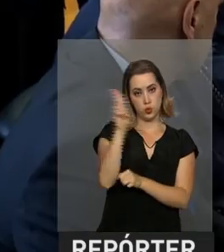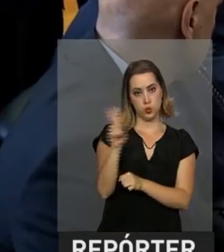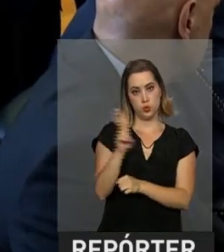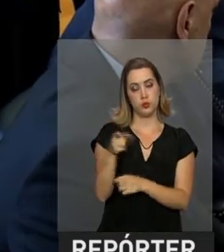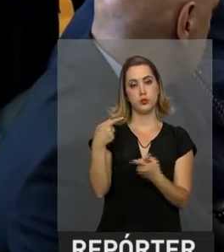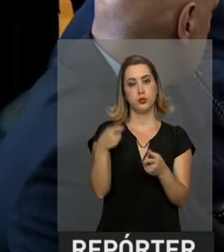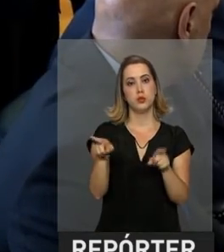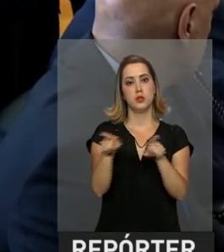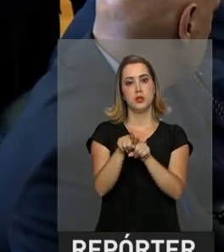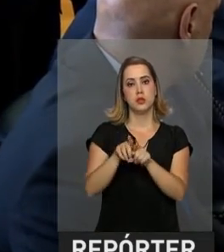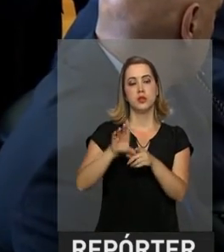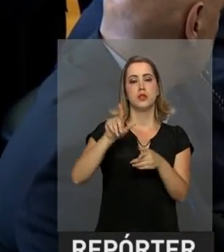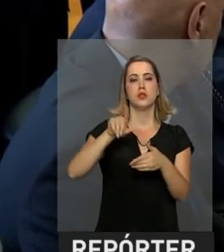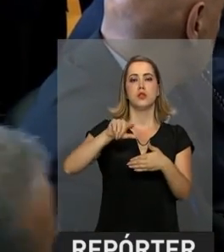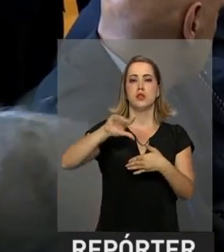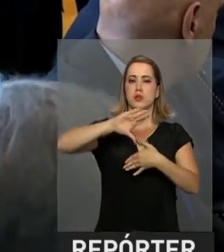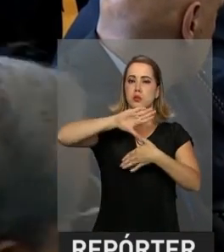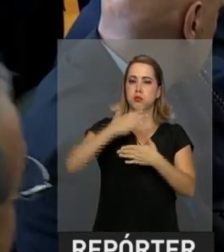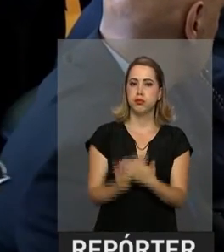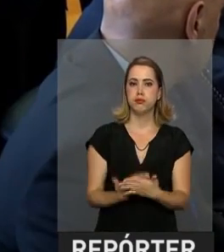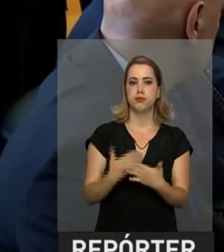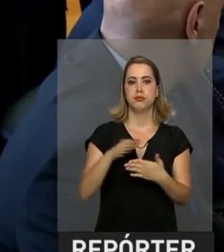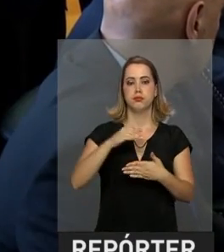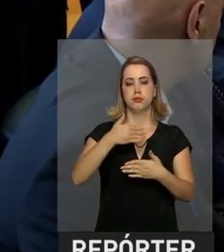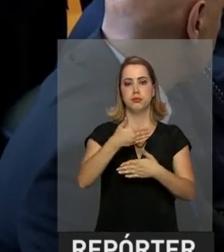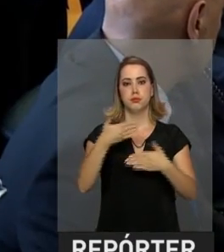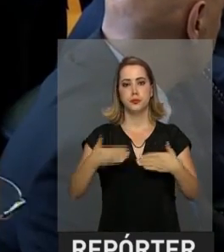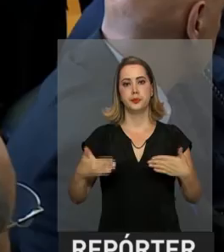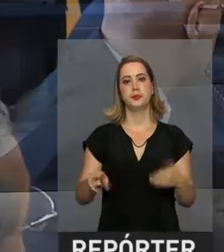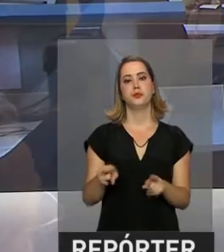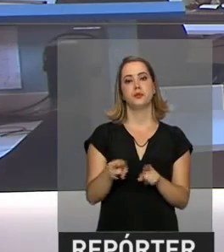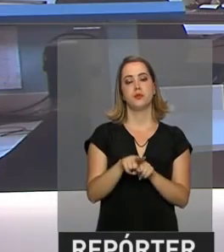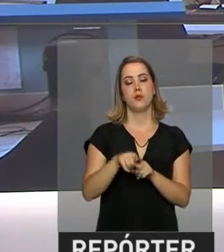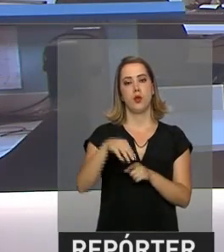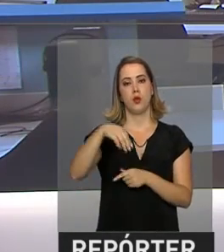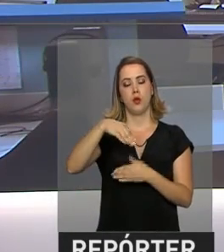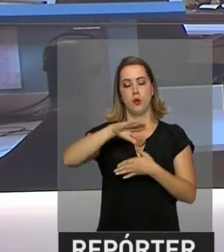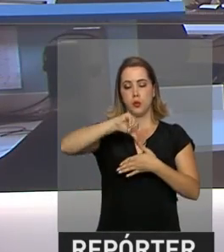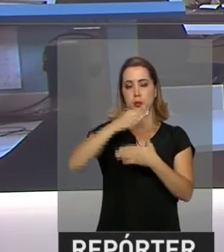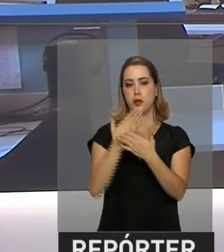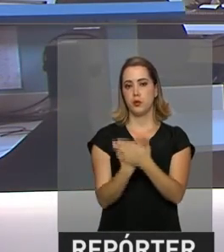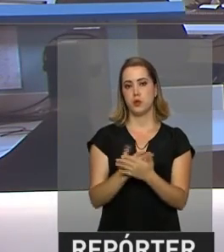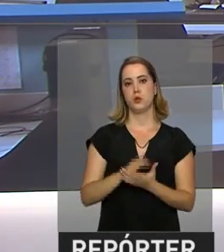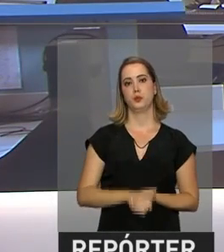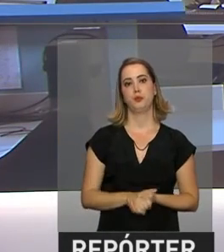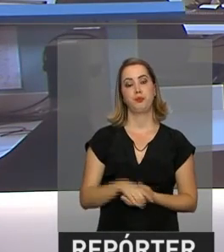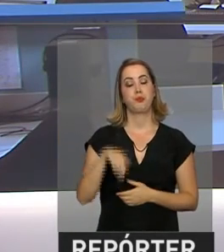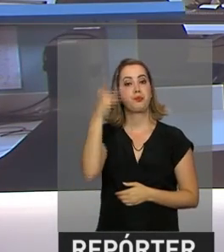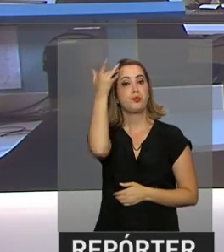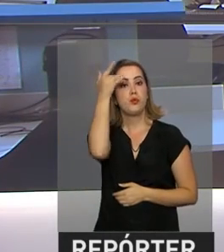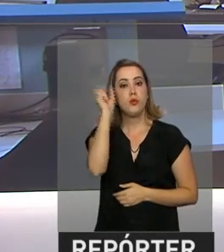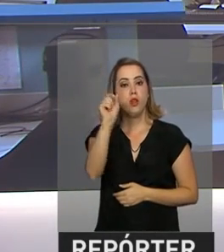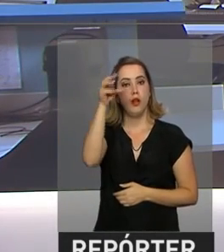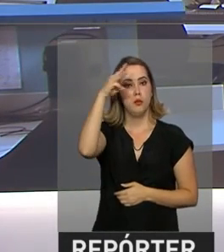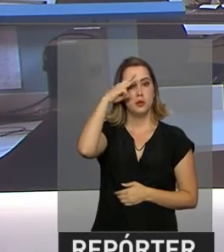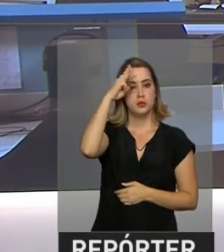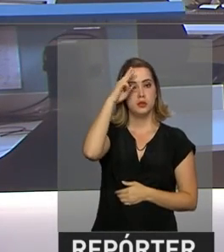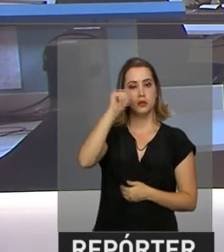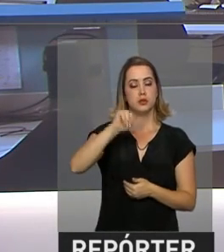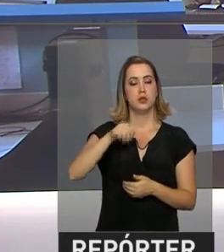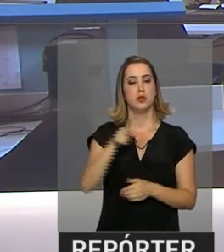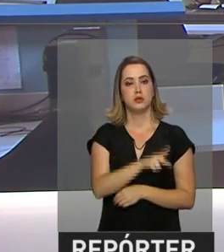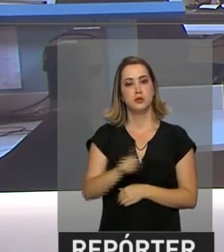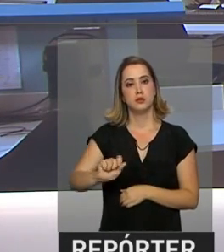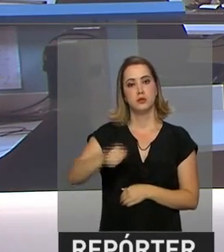integração e queda de barreiras no âmbito do mercosul e amanhã terça feira o presidente michel temer abrir a